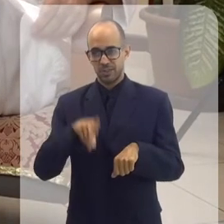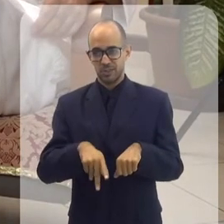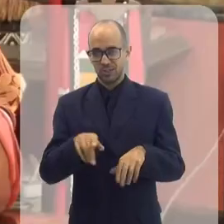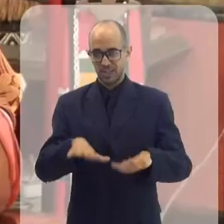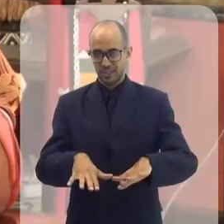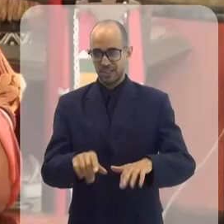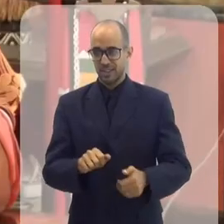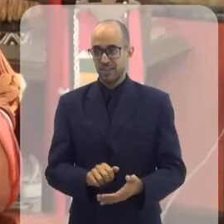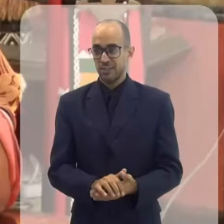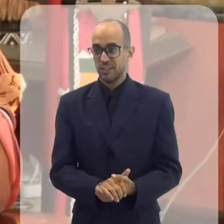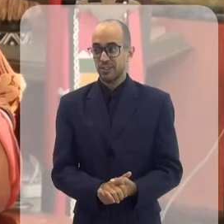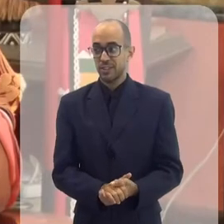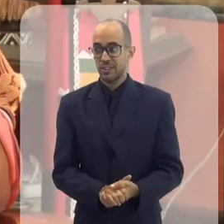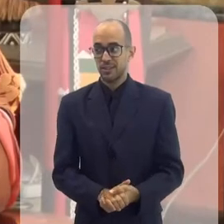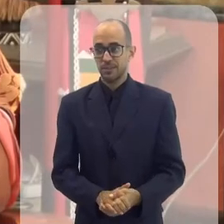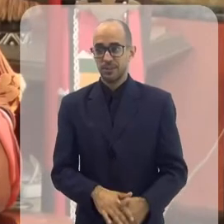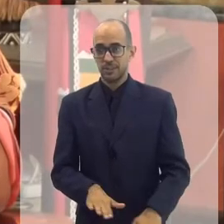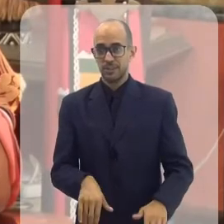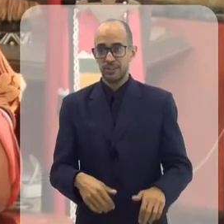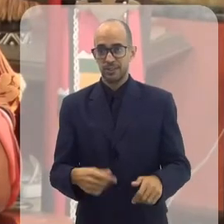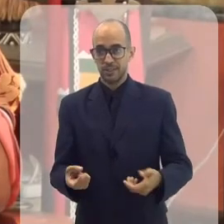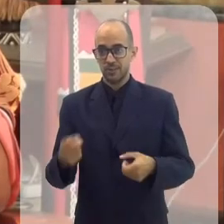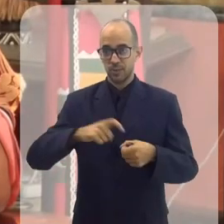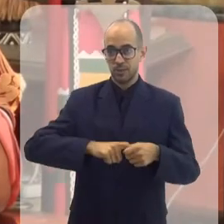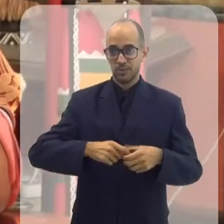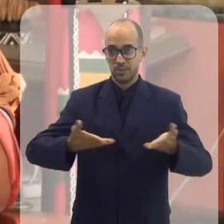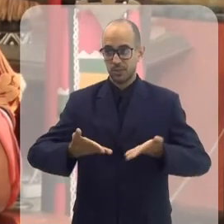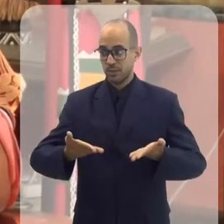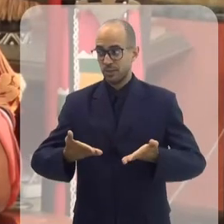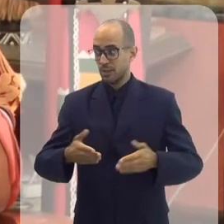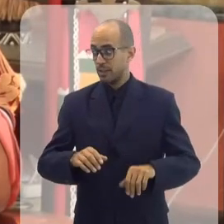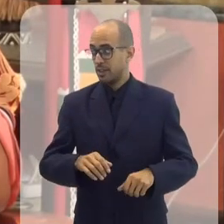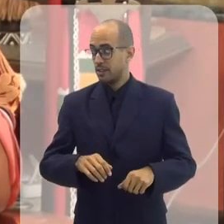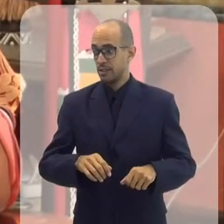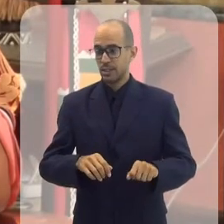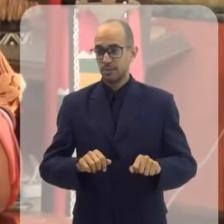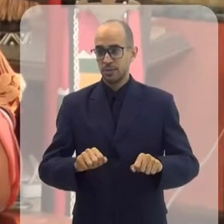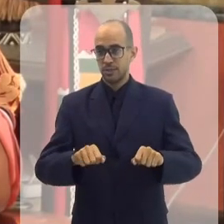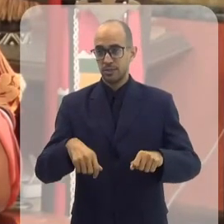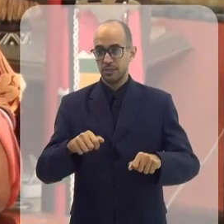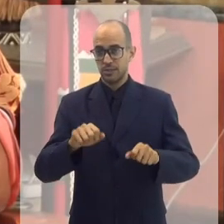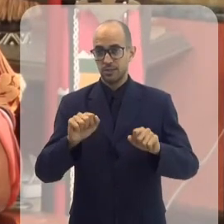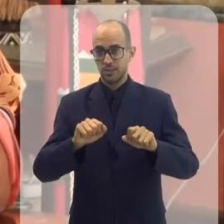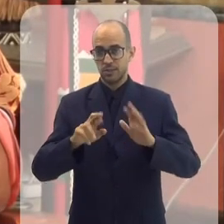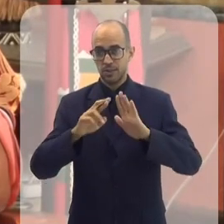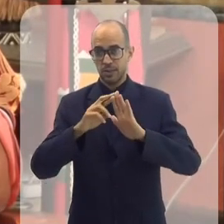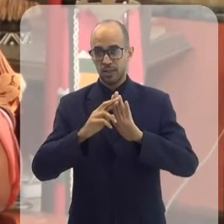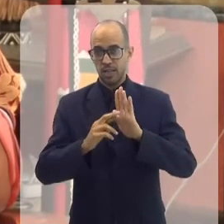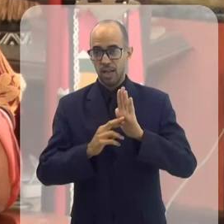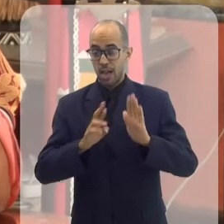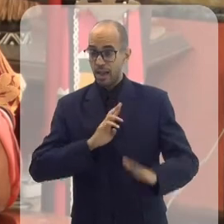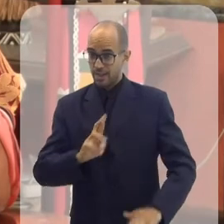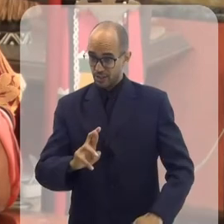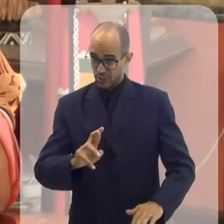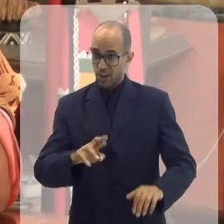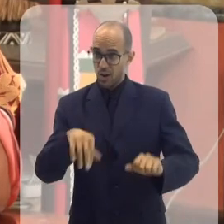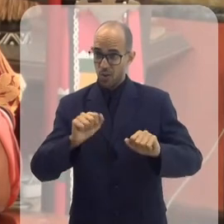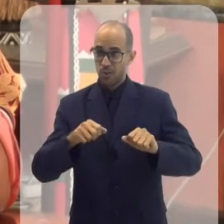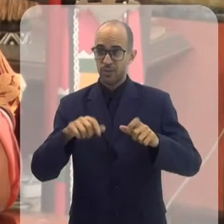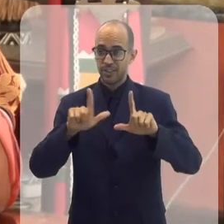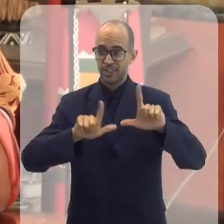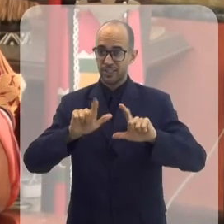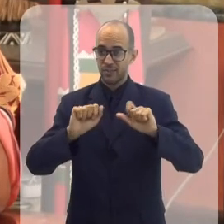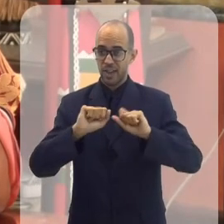assim mas estaremos de volta e na próxima semana com programa espi o